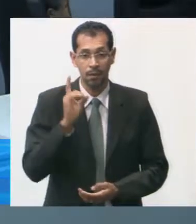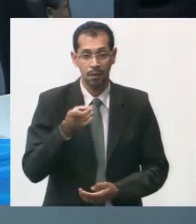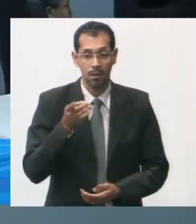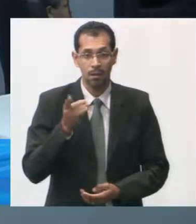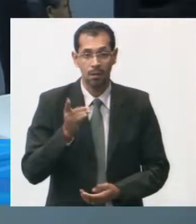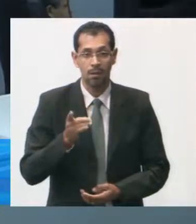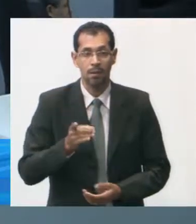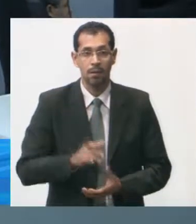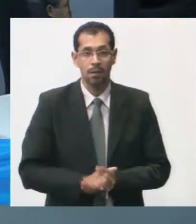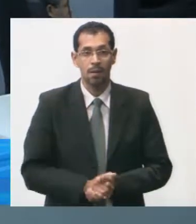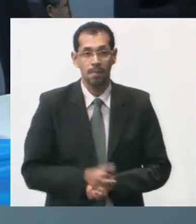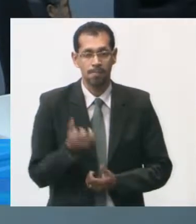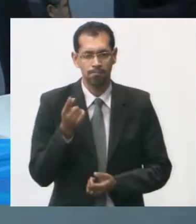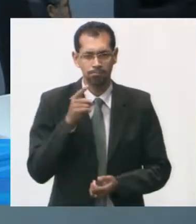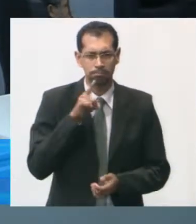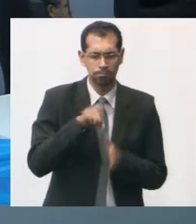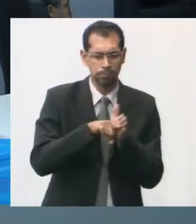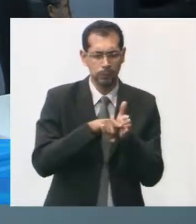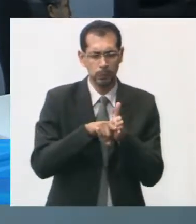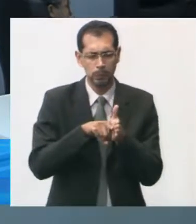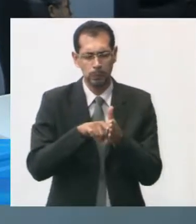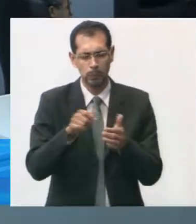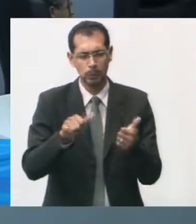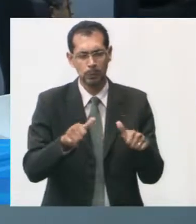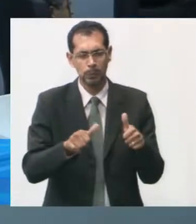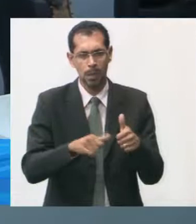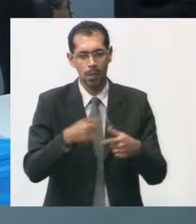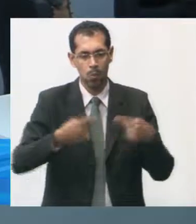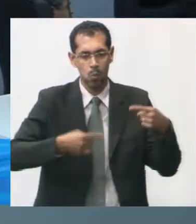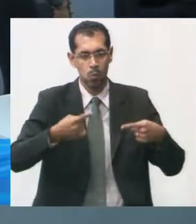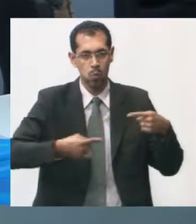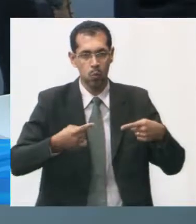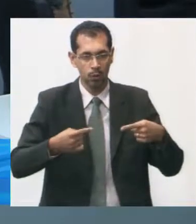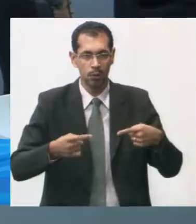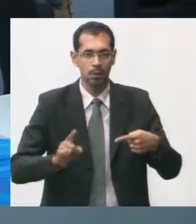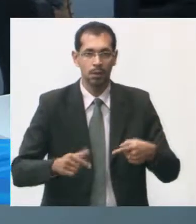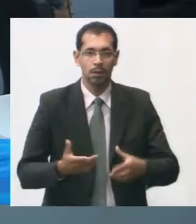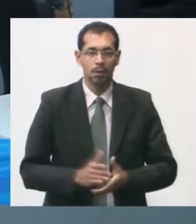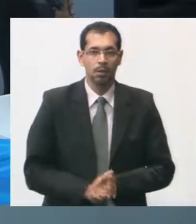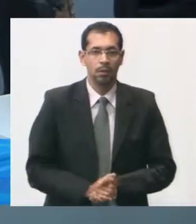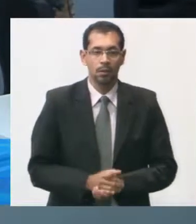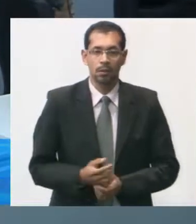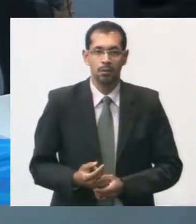ideia. Na audiência, na verdade, na prestação de contas.